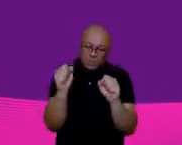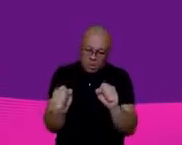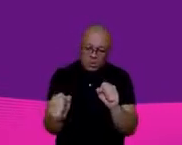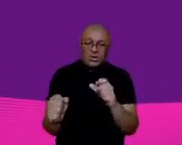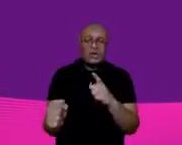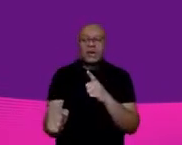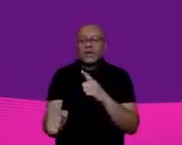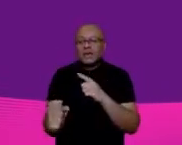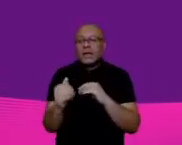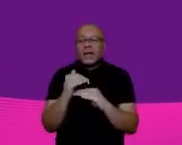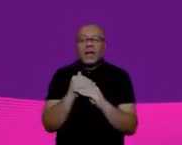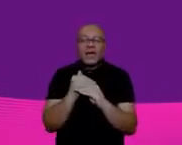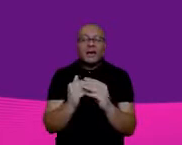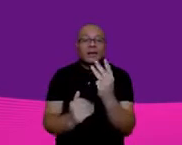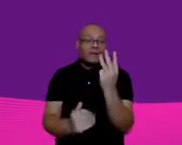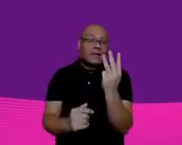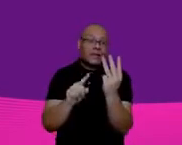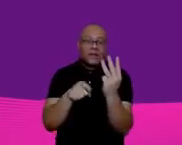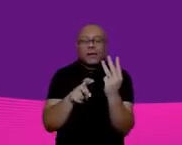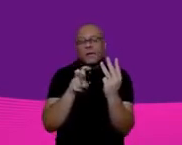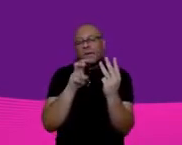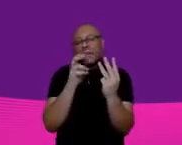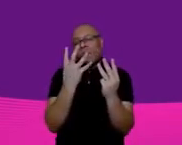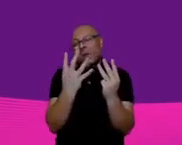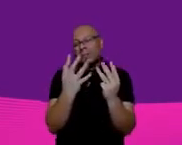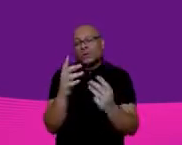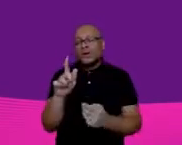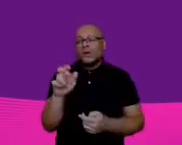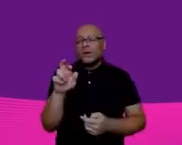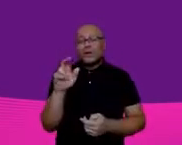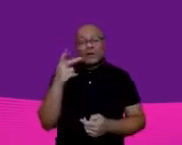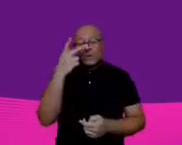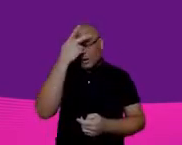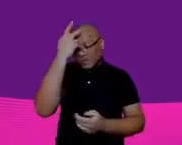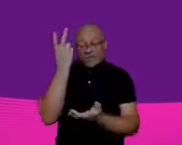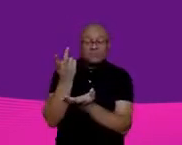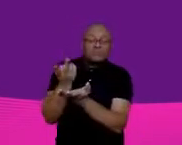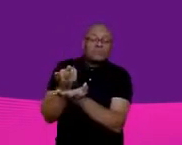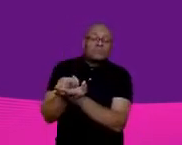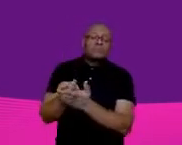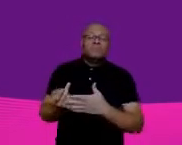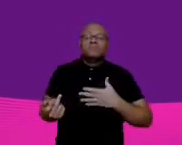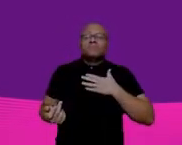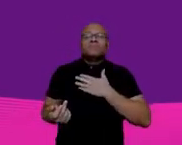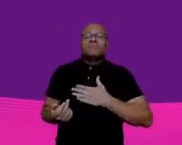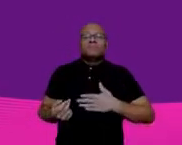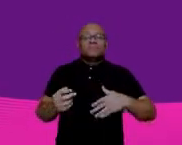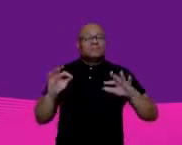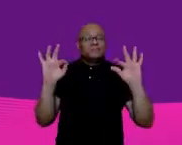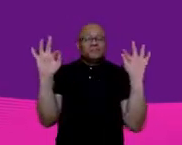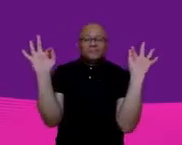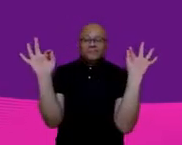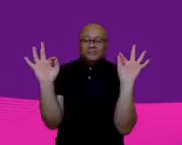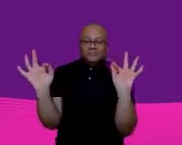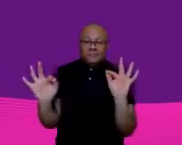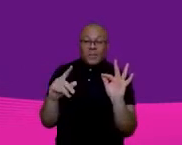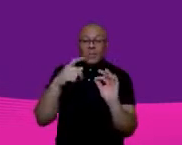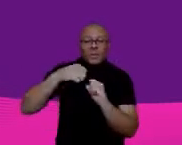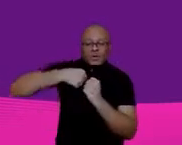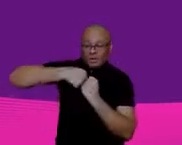com 3 ou 4 graus e o paciente vai ficar muito mais satisfeito, mais feliz com esse eixo híbrido. Não